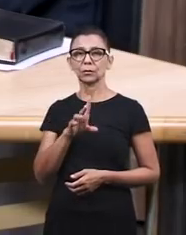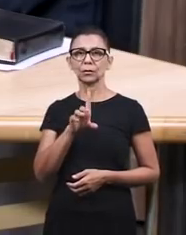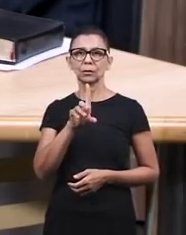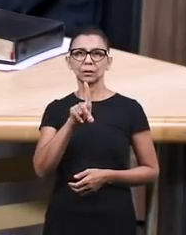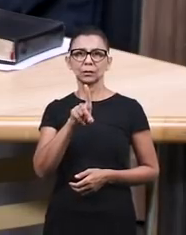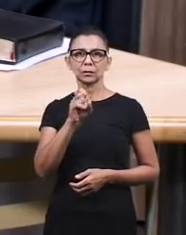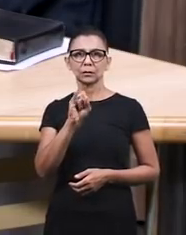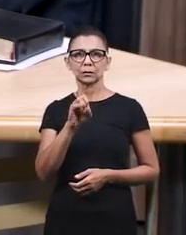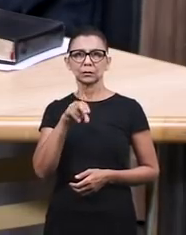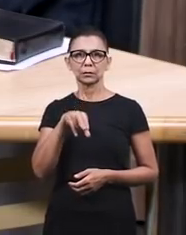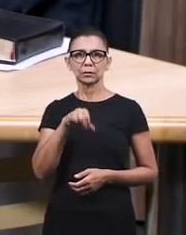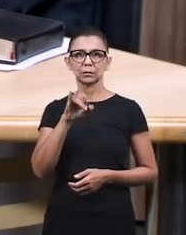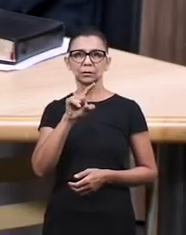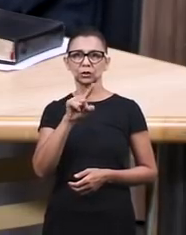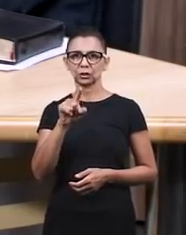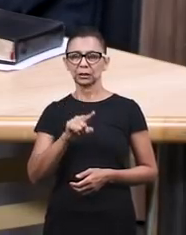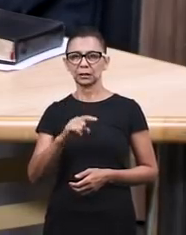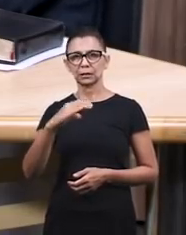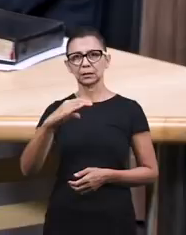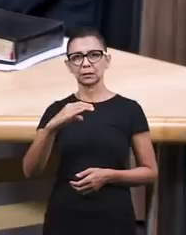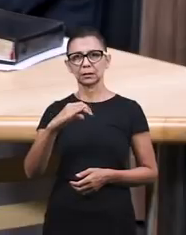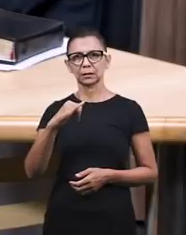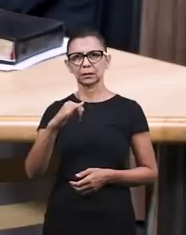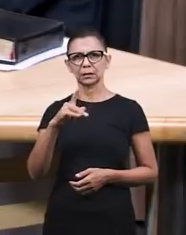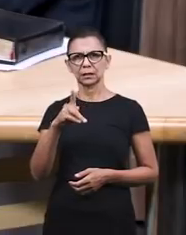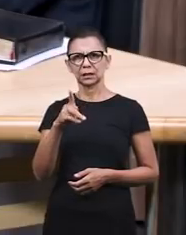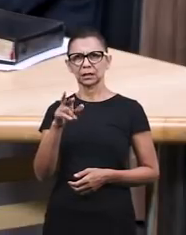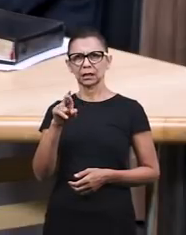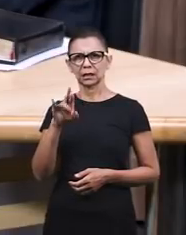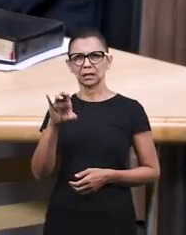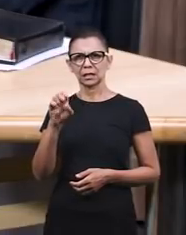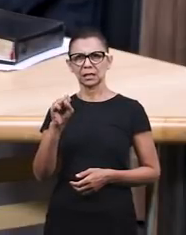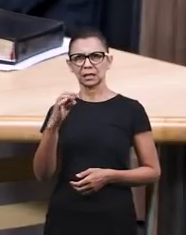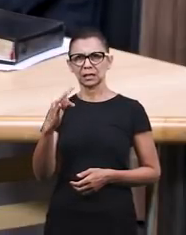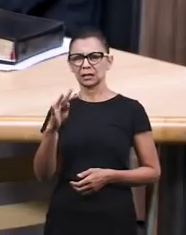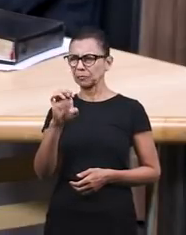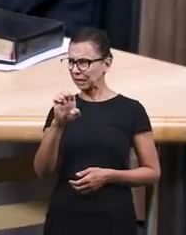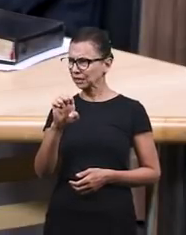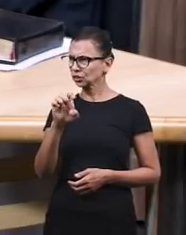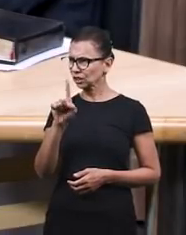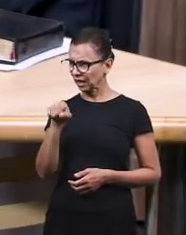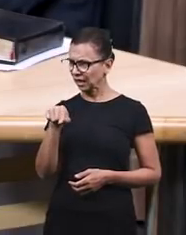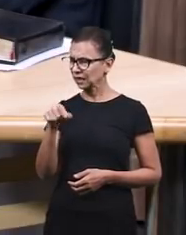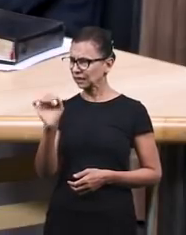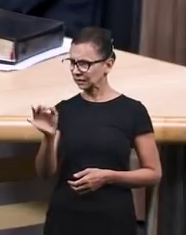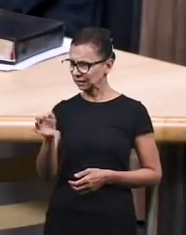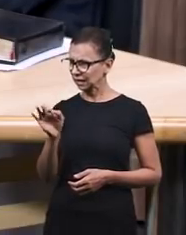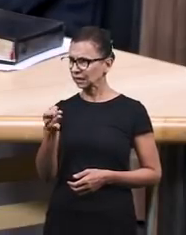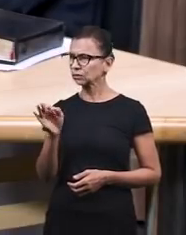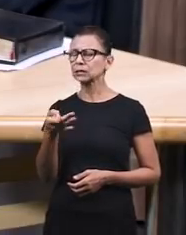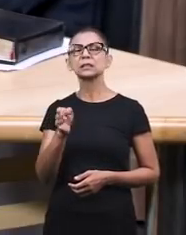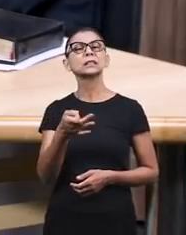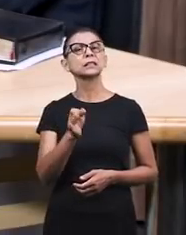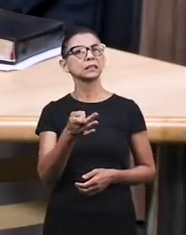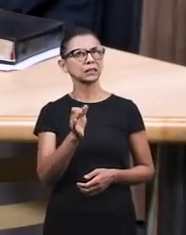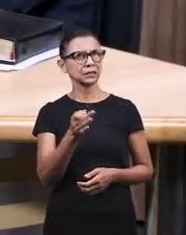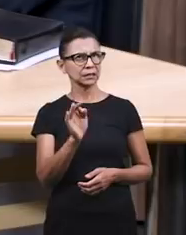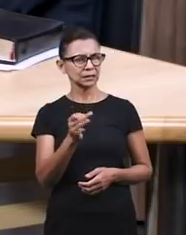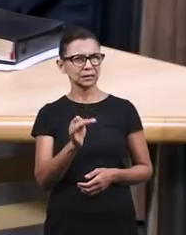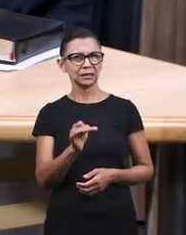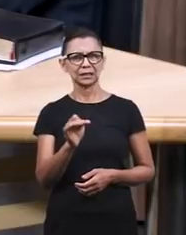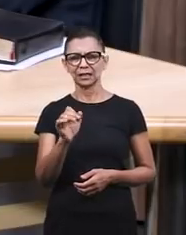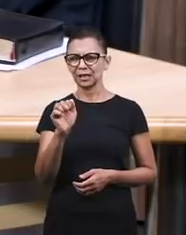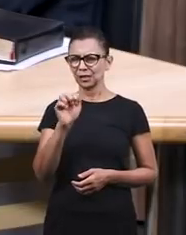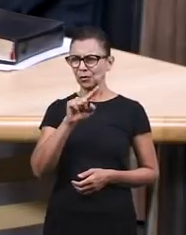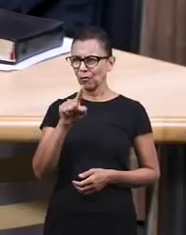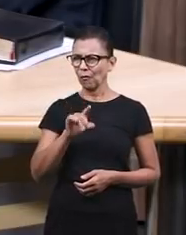Senhor, seja bem-vindo. Pai do Senhor. Eu não sei se eu acertei seu nome, é Diniz Azevedo Cipreste? Quase. É Diniz Cipreste Azevedo. Pronto. Então